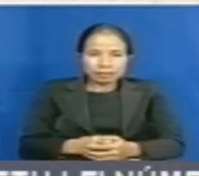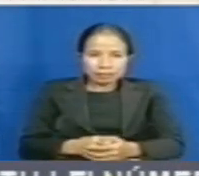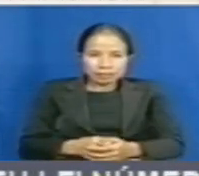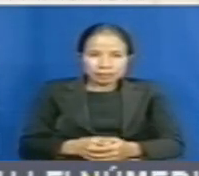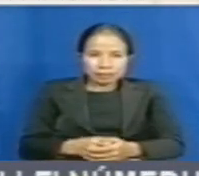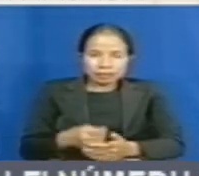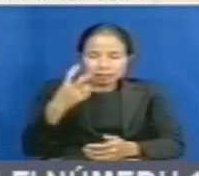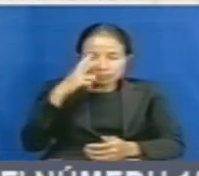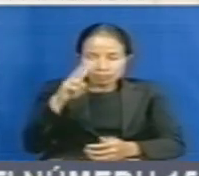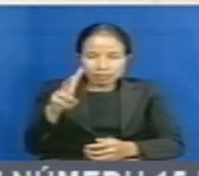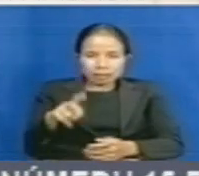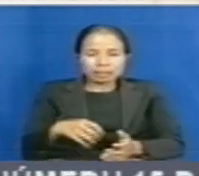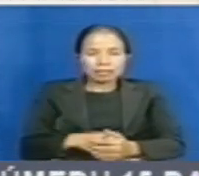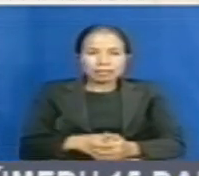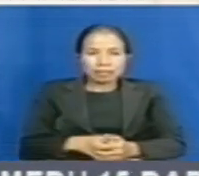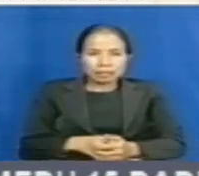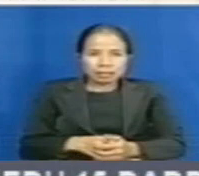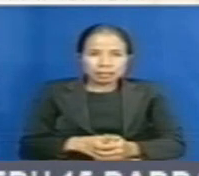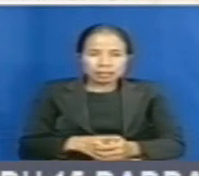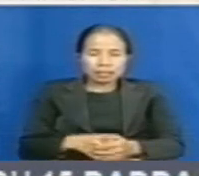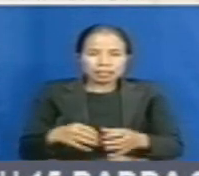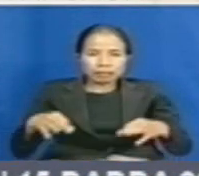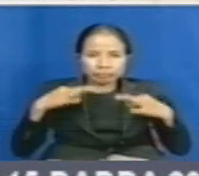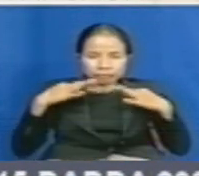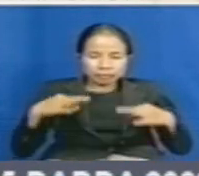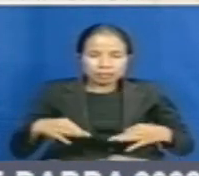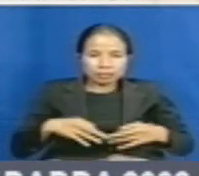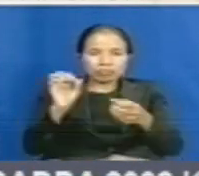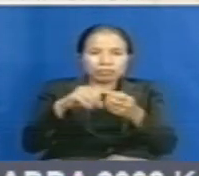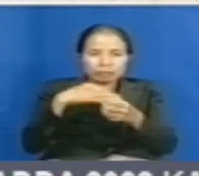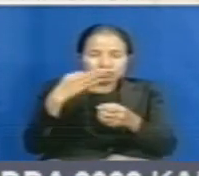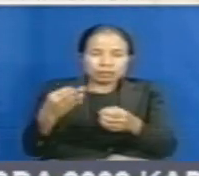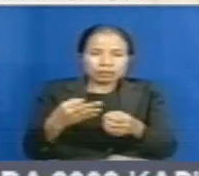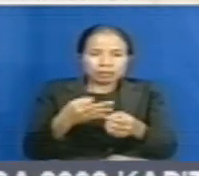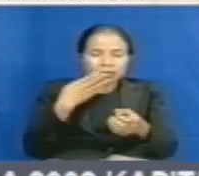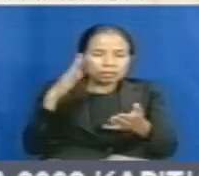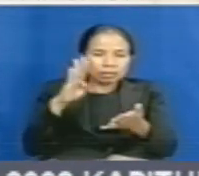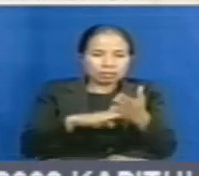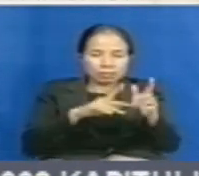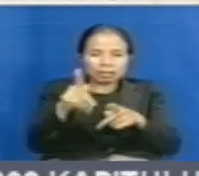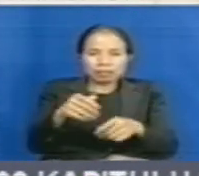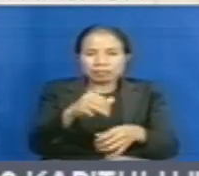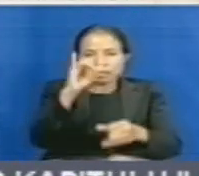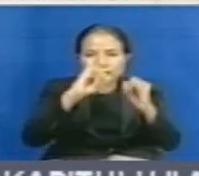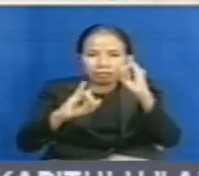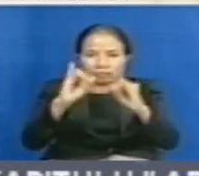Além aspecto físico COVID-19 niamos, lori ato ba ema indivíduo no família